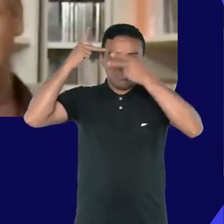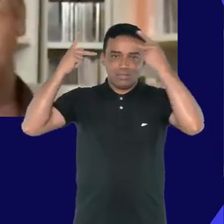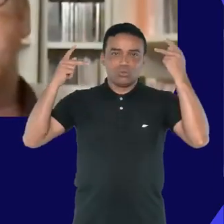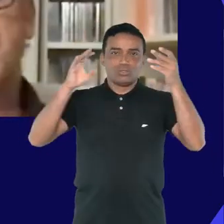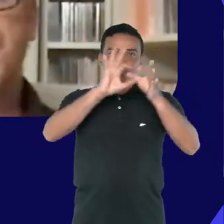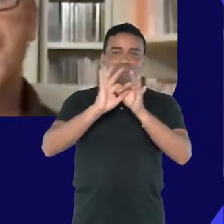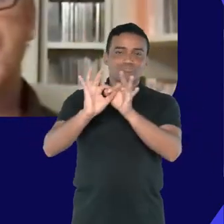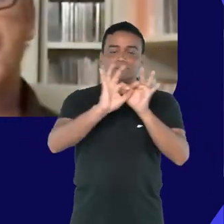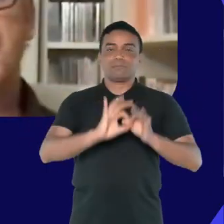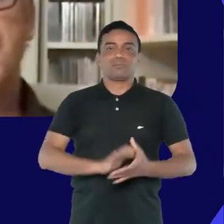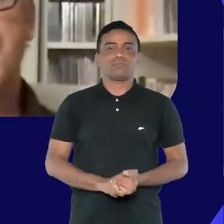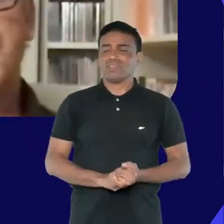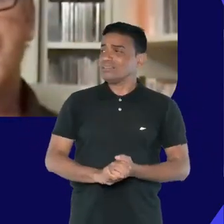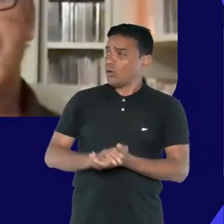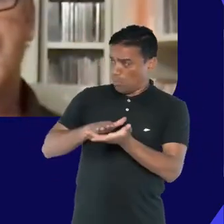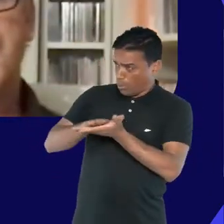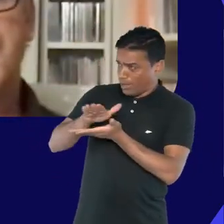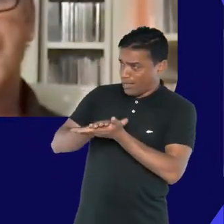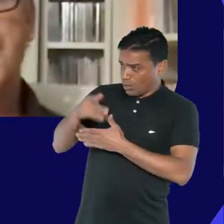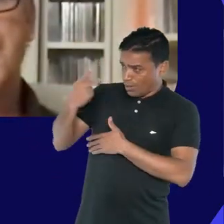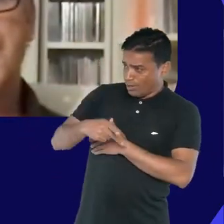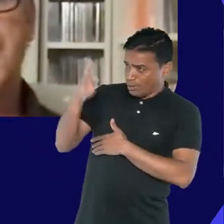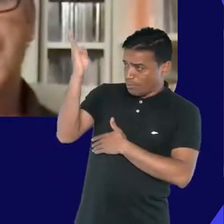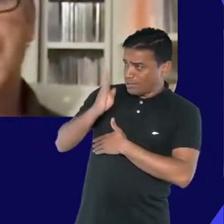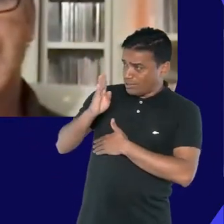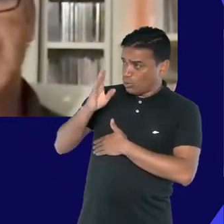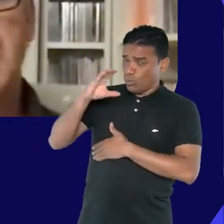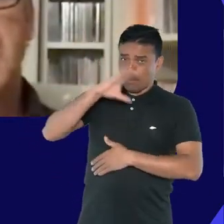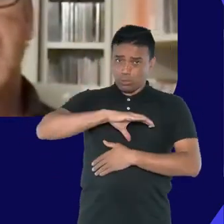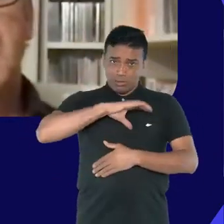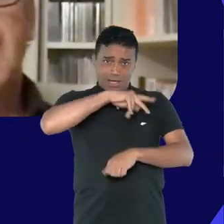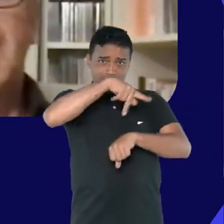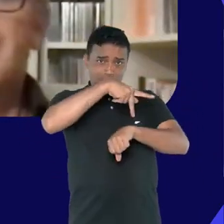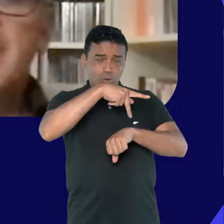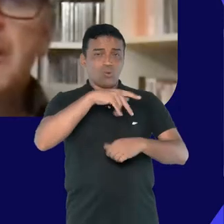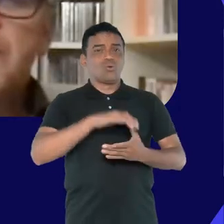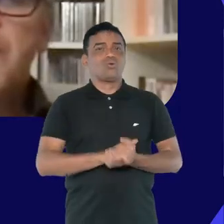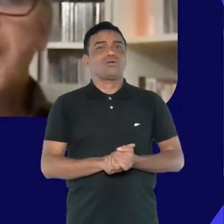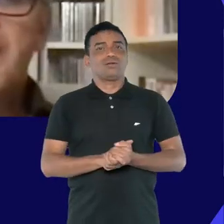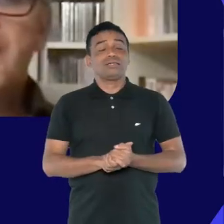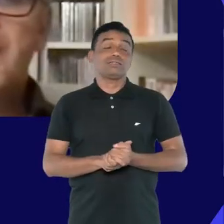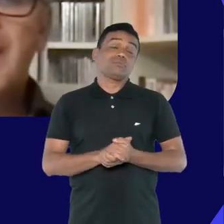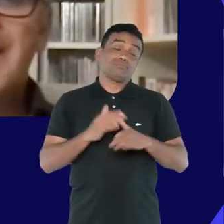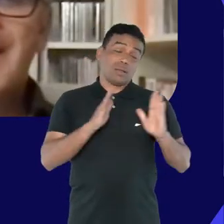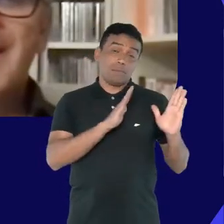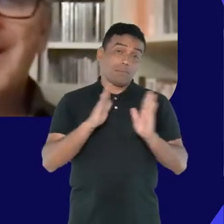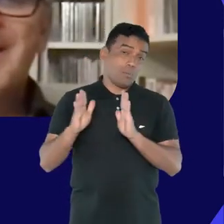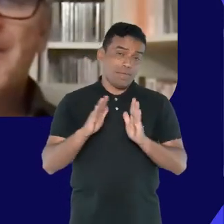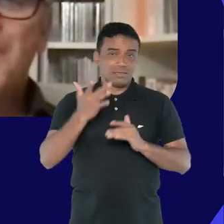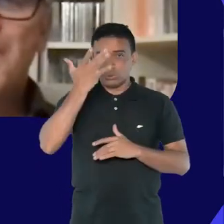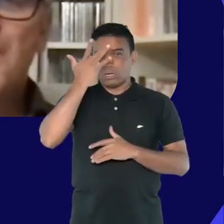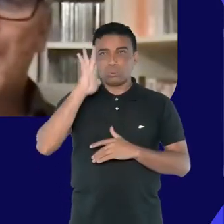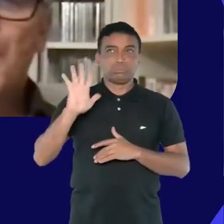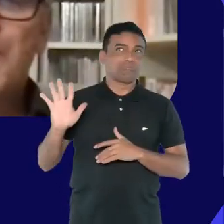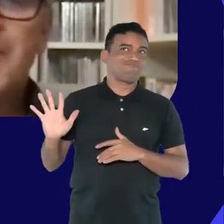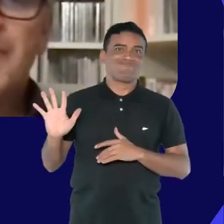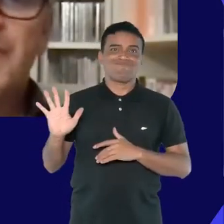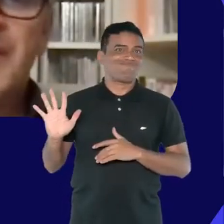se cruzam. E com lançamento simultâneo no Brasil e em Portugal? Primeiro em Neste Portugal? momento, ainda